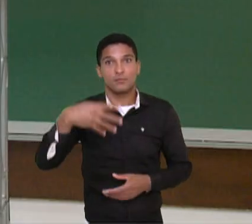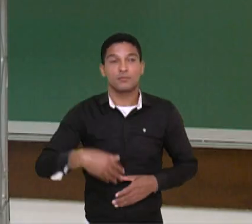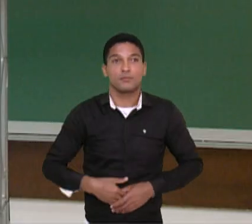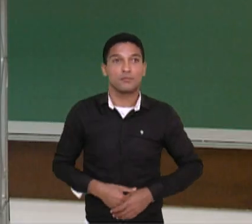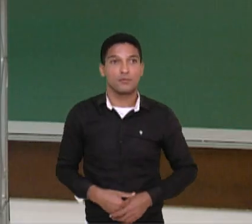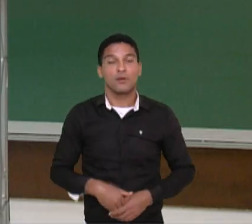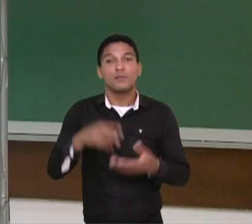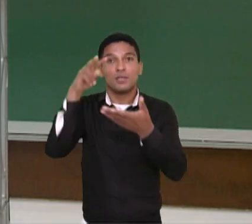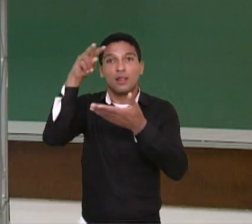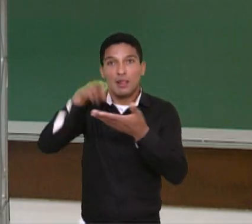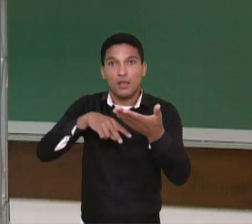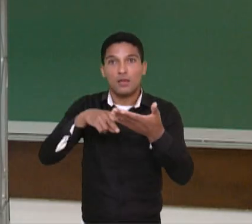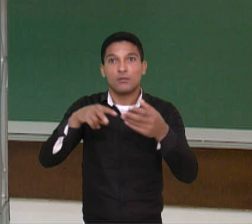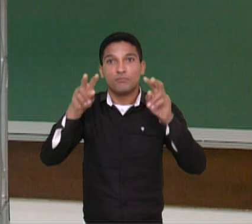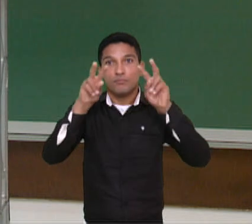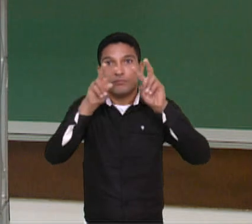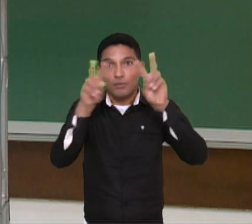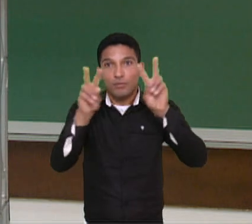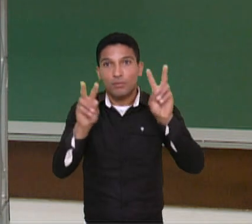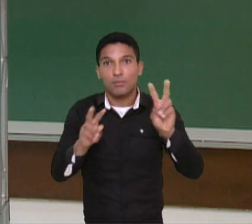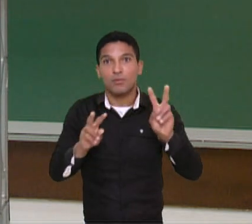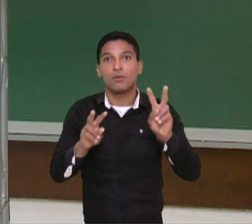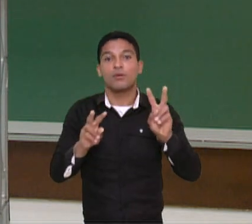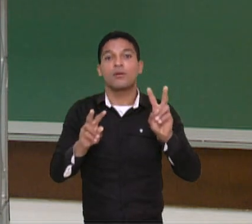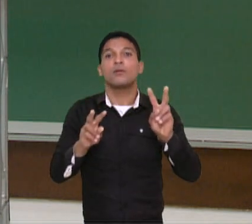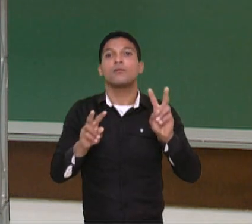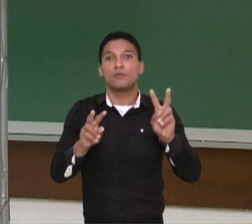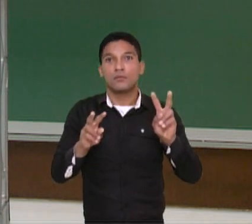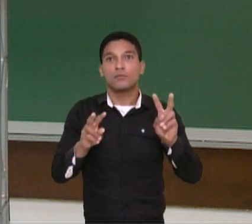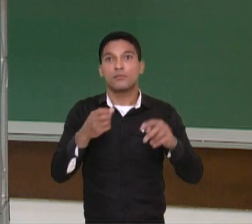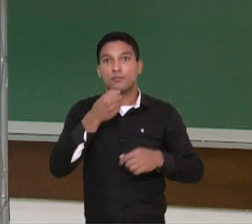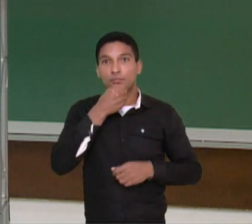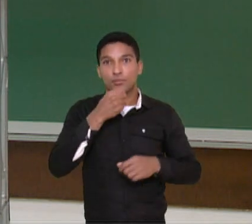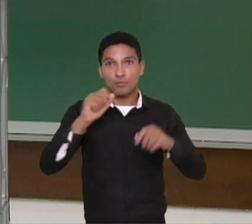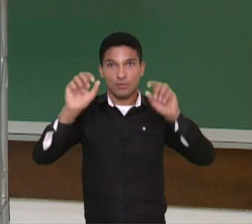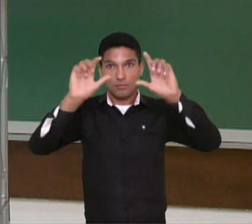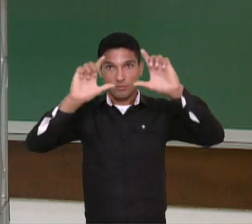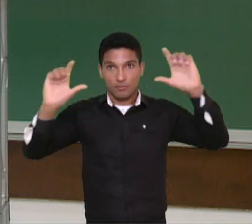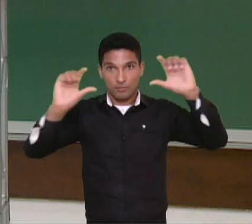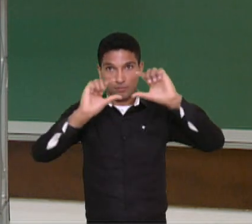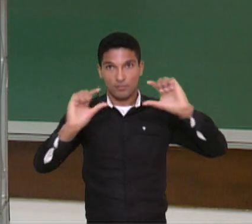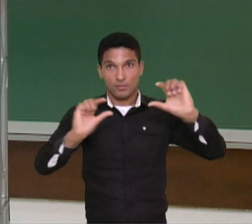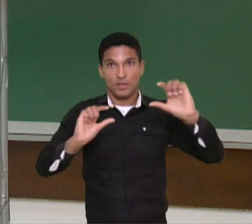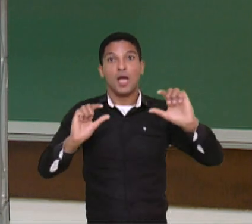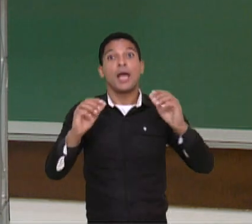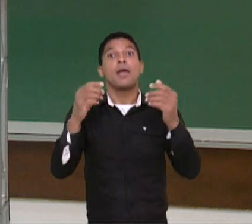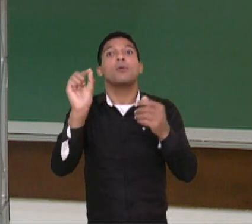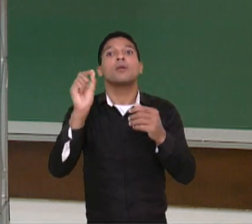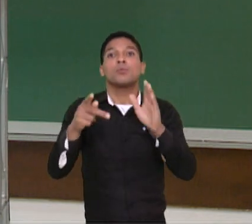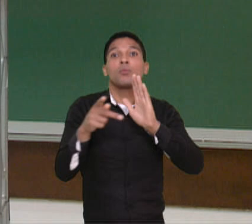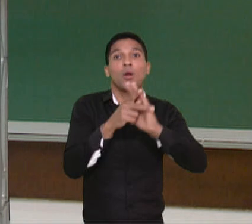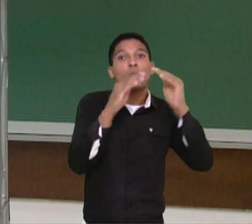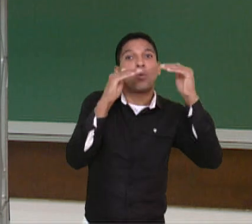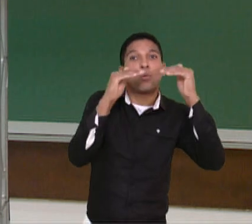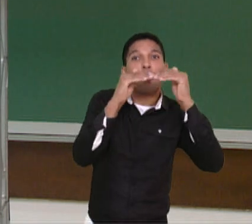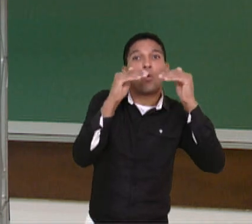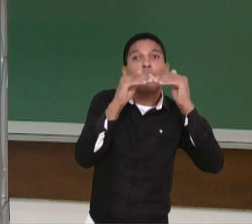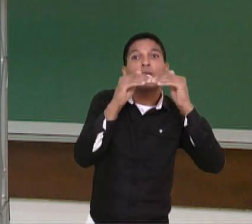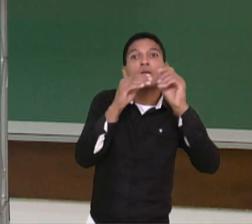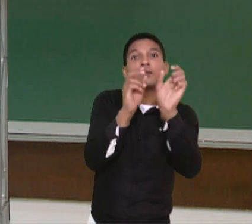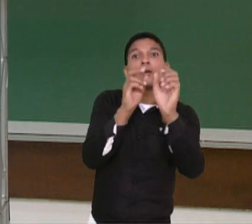atentamente as frases retiradas da reportagem e escolha aquelas que os termos destacados fazem parte da concordância nominal. A